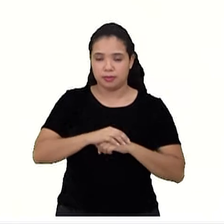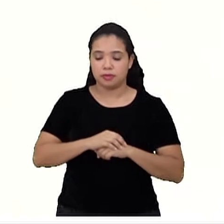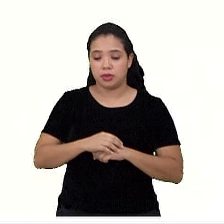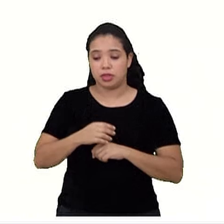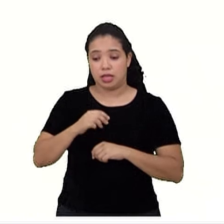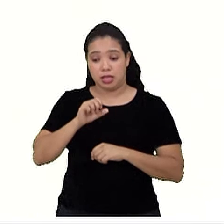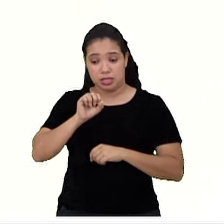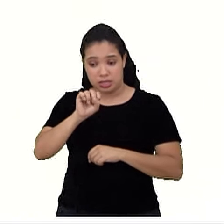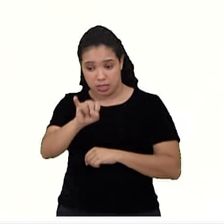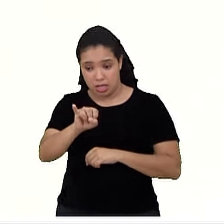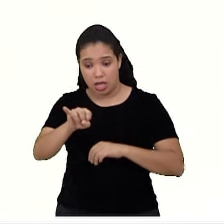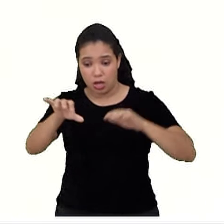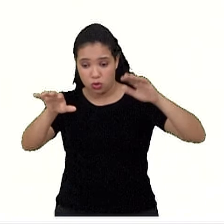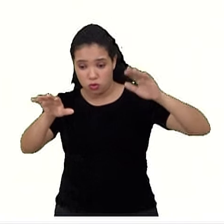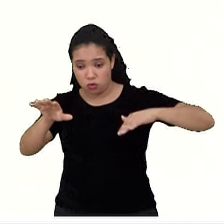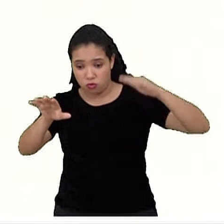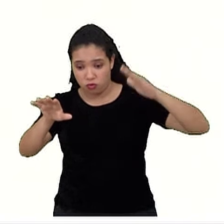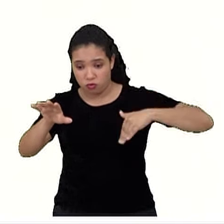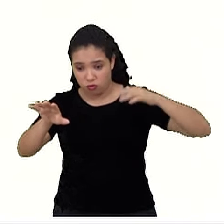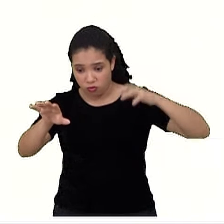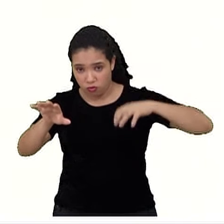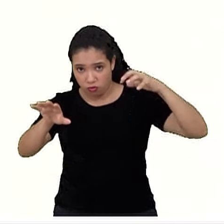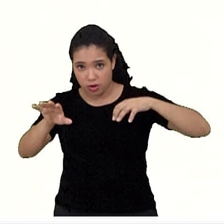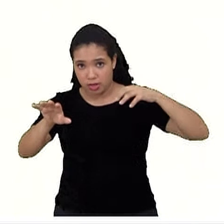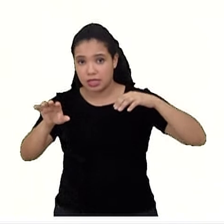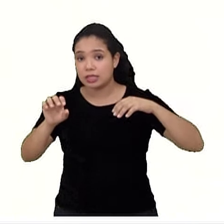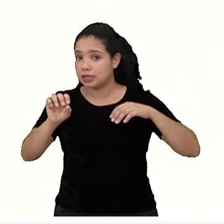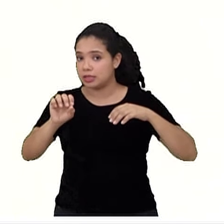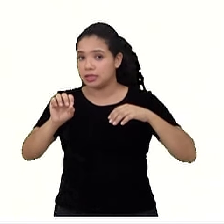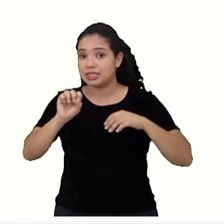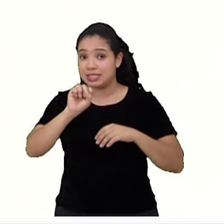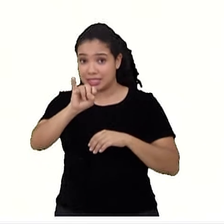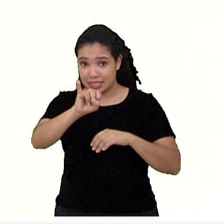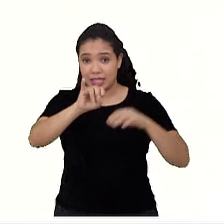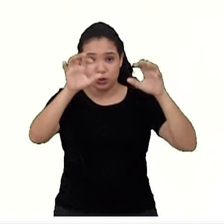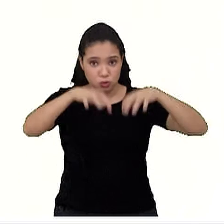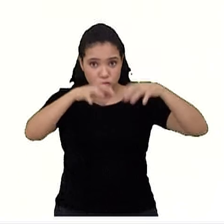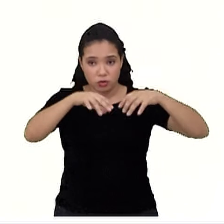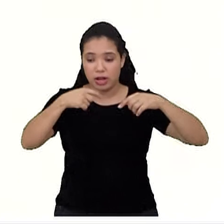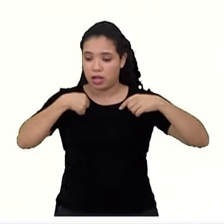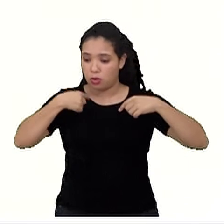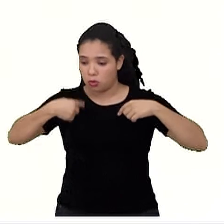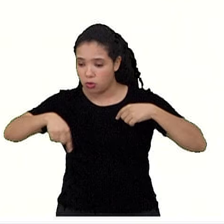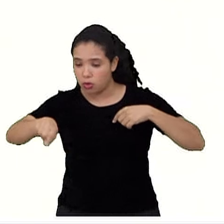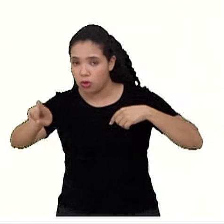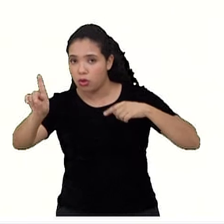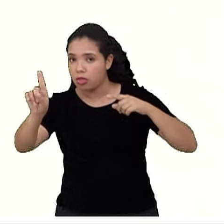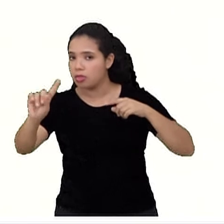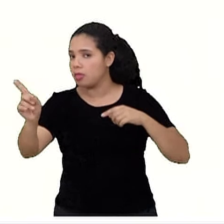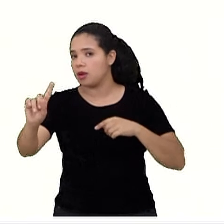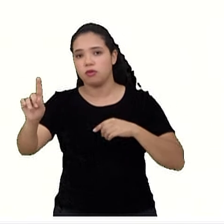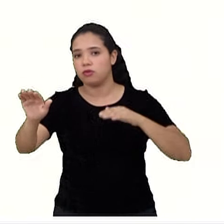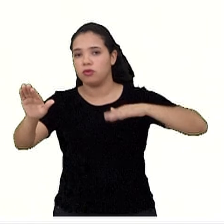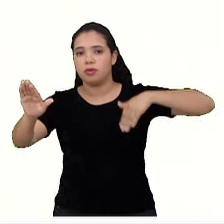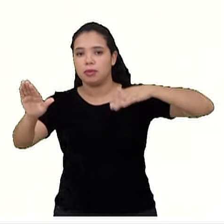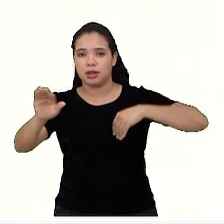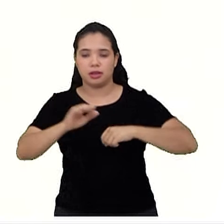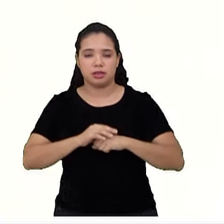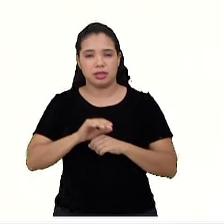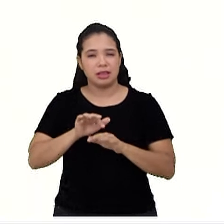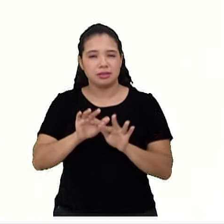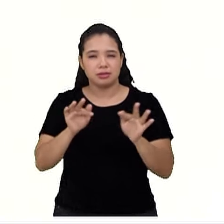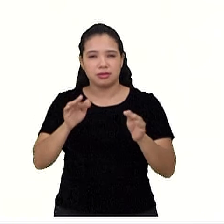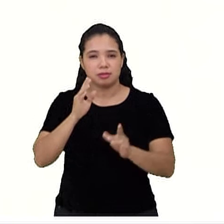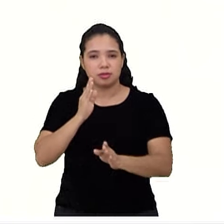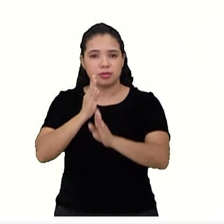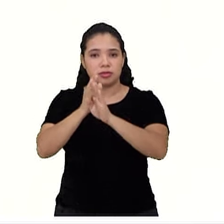vou à praia, eu posso falar das duas formas, mas é bem simples da gente identificar. Olha só o